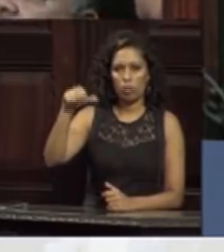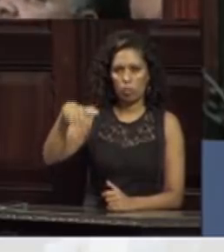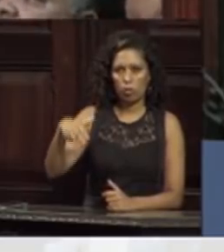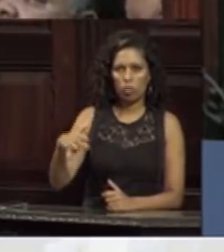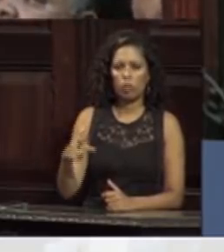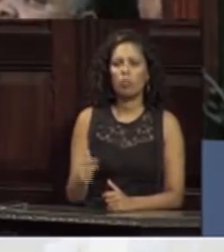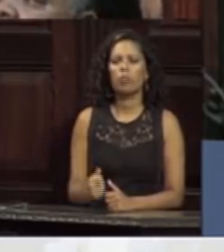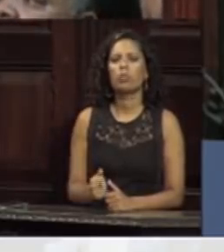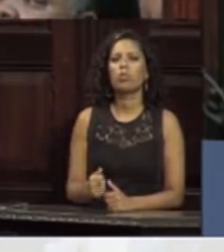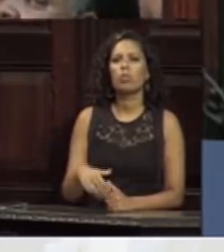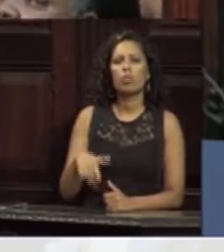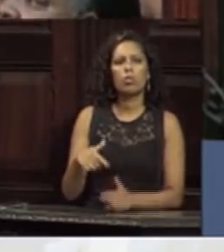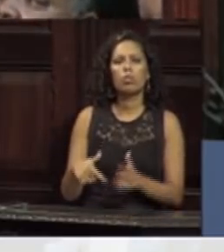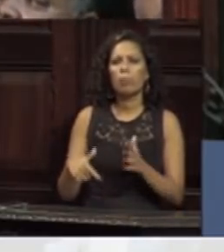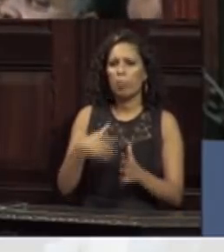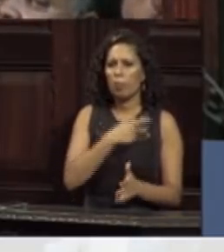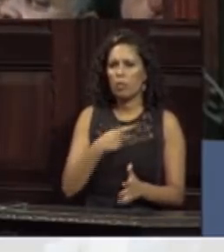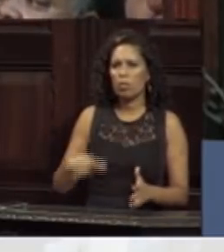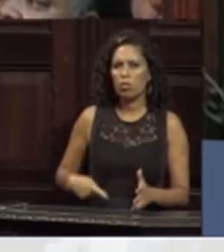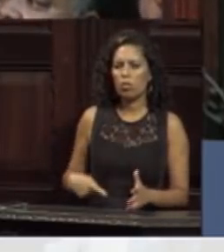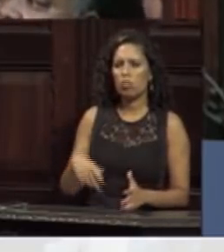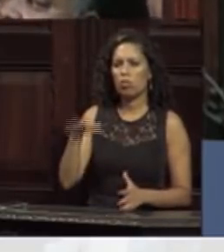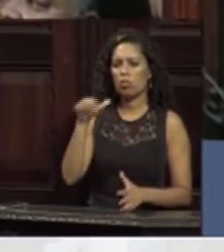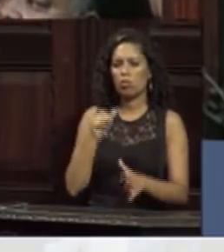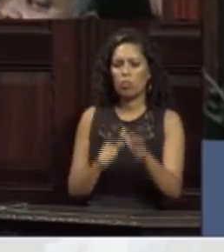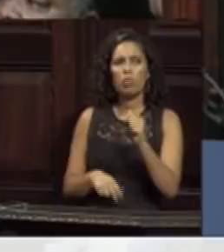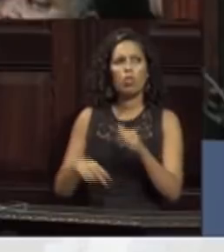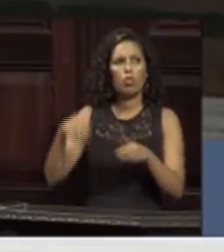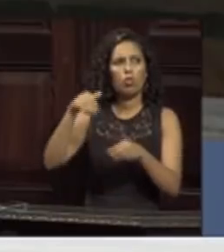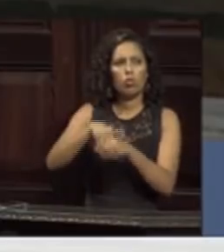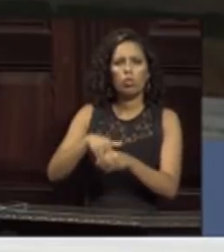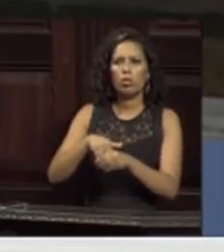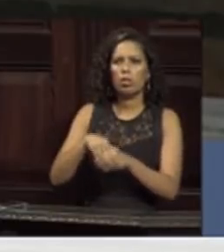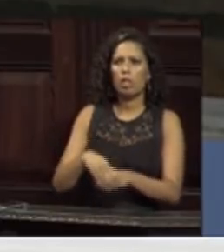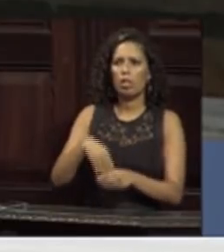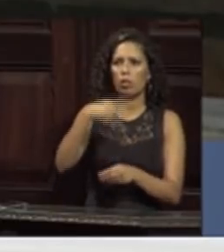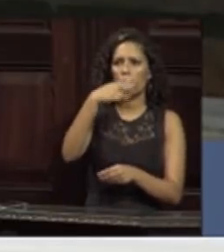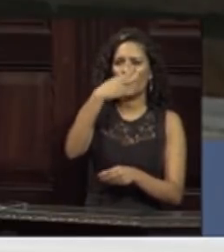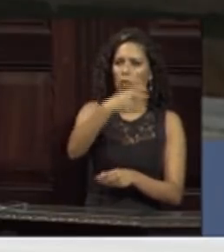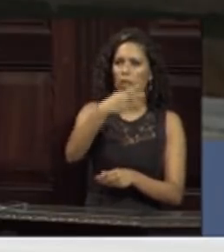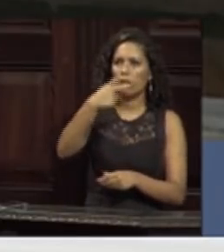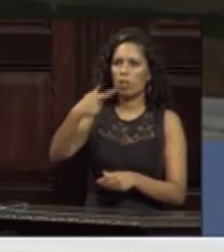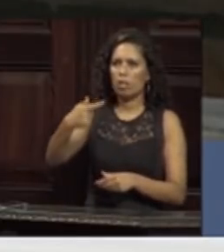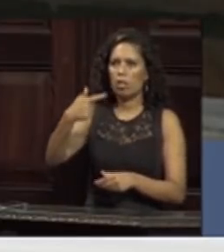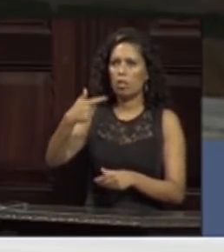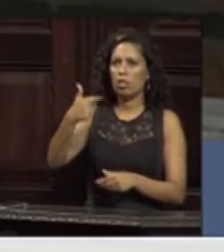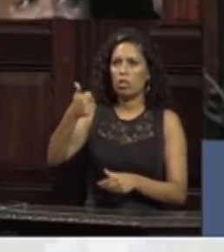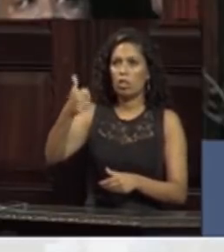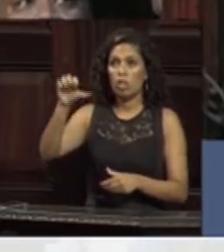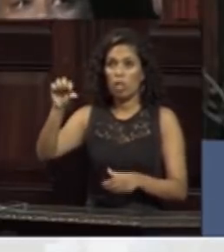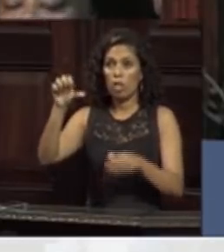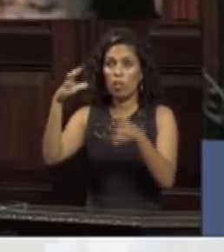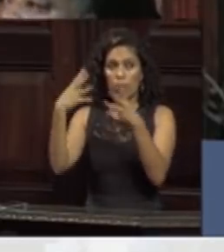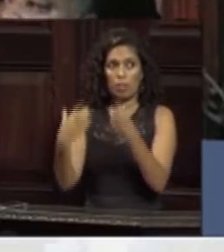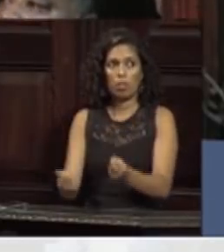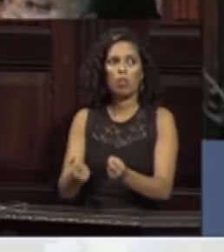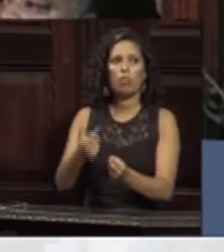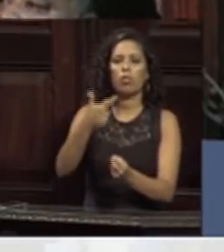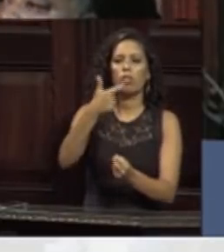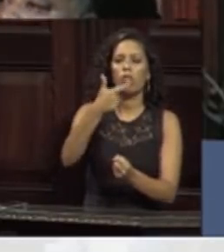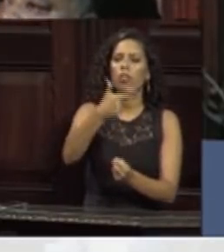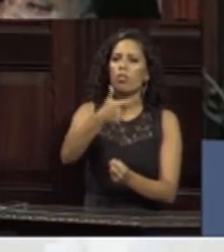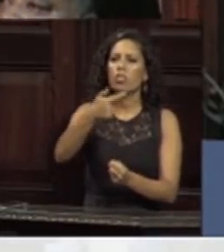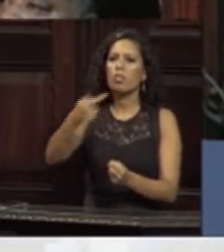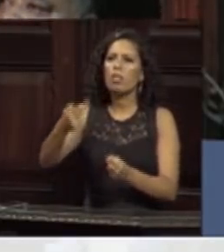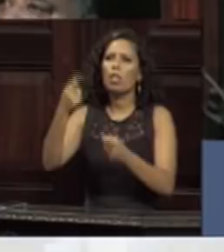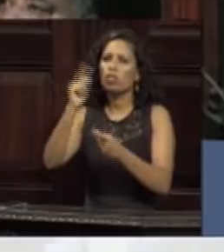Pisciani e Silas Bento. A presidência proclama o resultado. Votaram 47 senhores deputados, 19 sim, 27